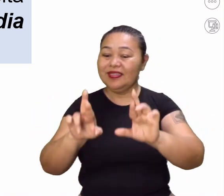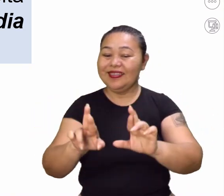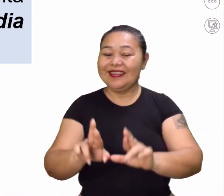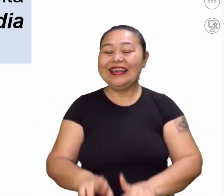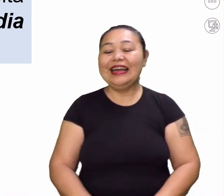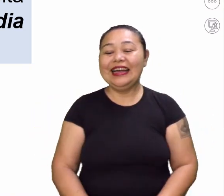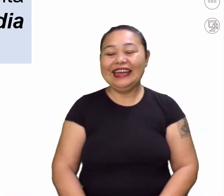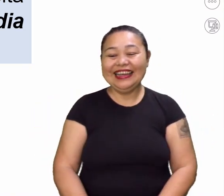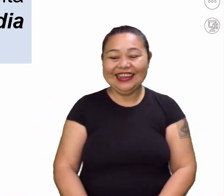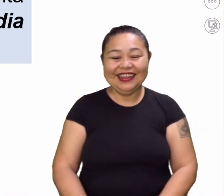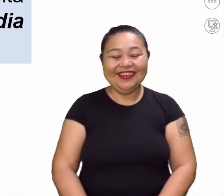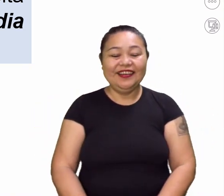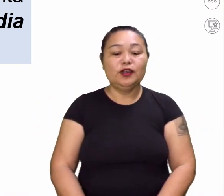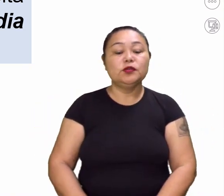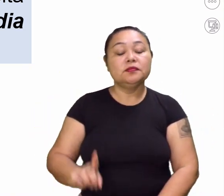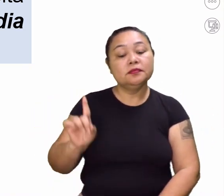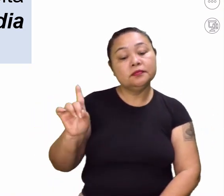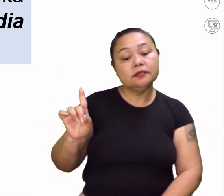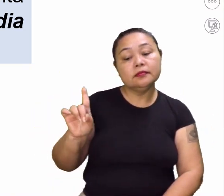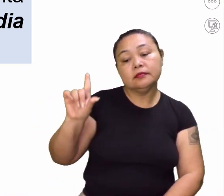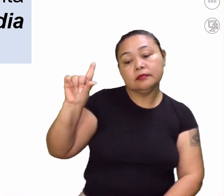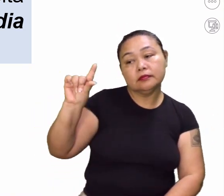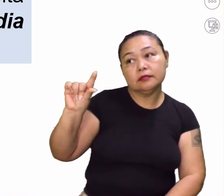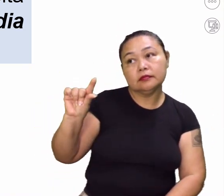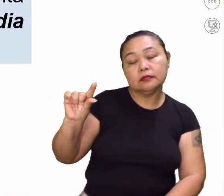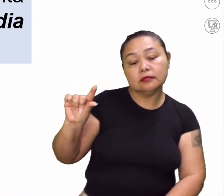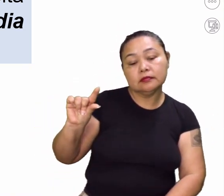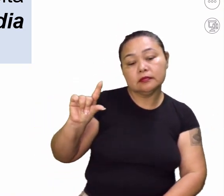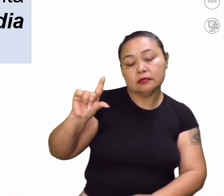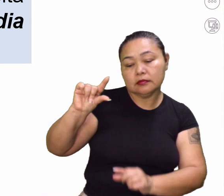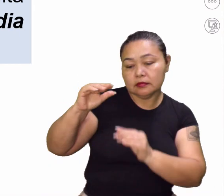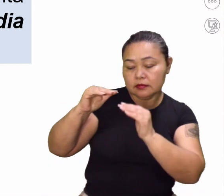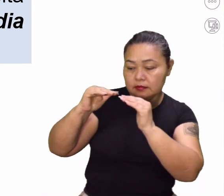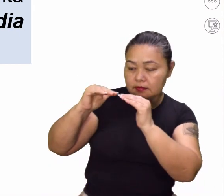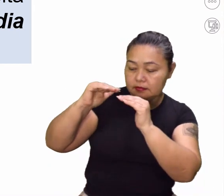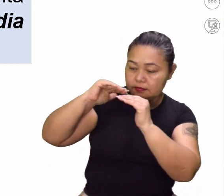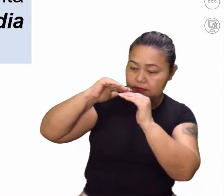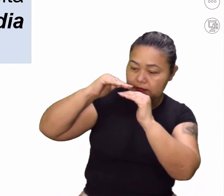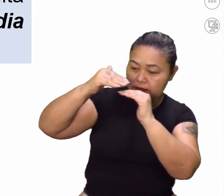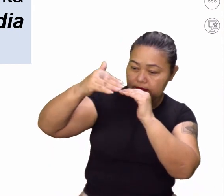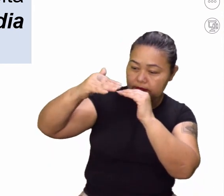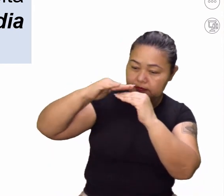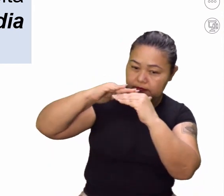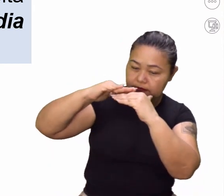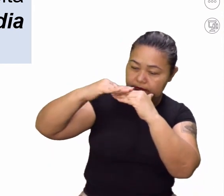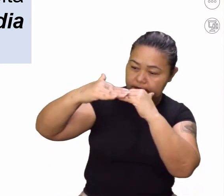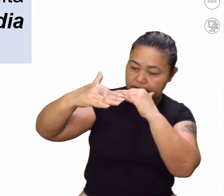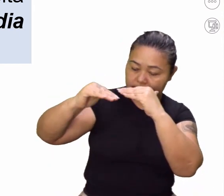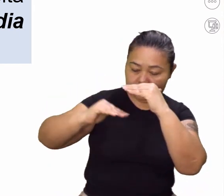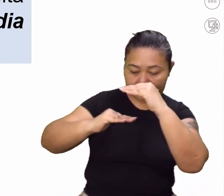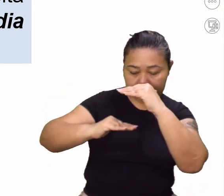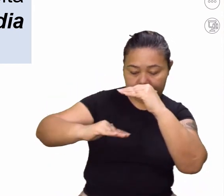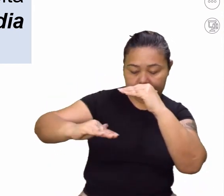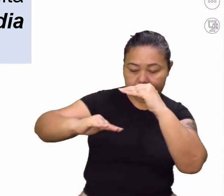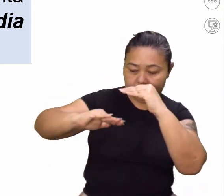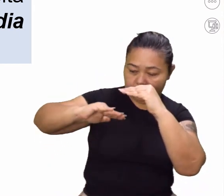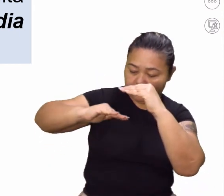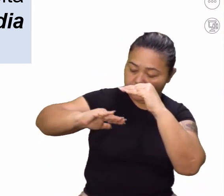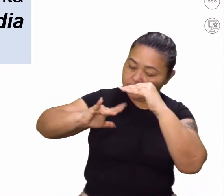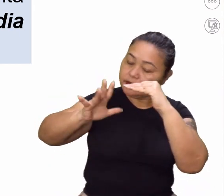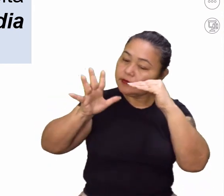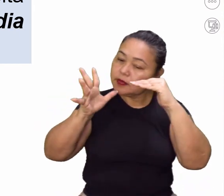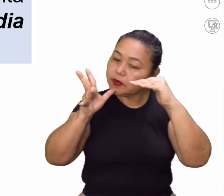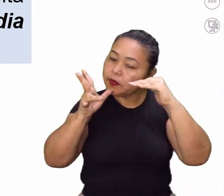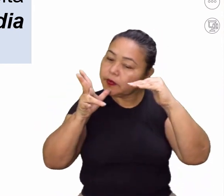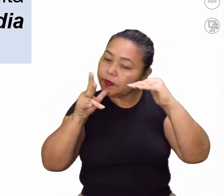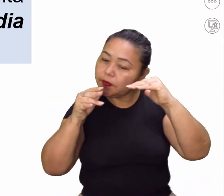que seja, aqui vai ser bem menor essa circunferência nos polos, ó. Então, ela vai ter uma menor